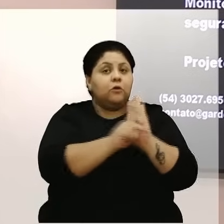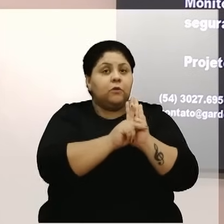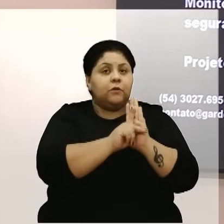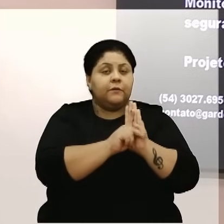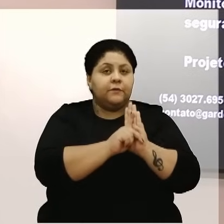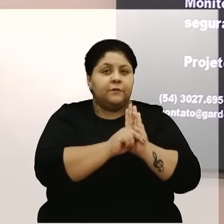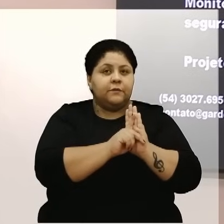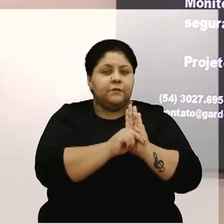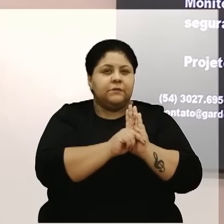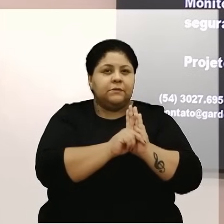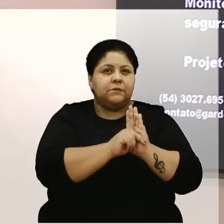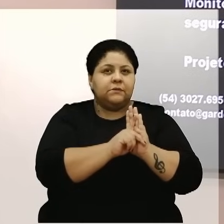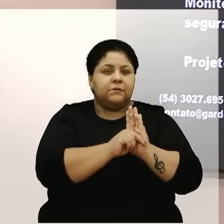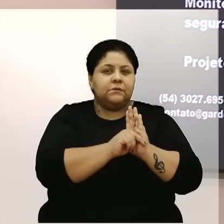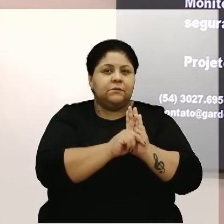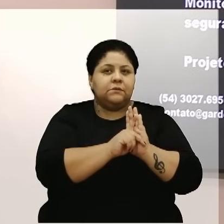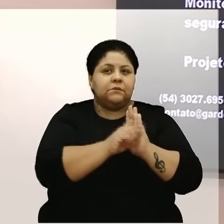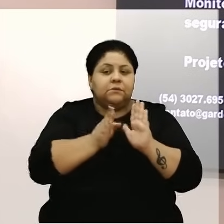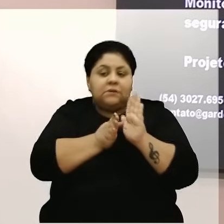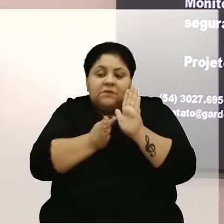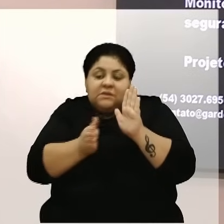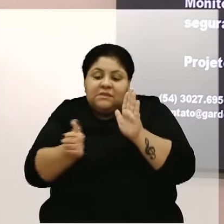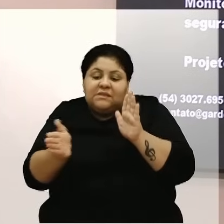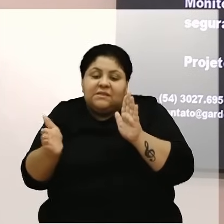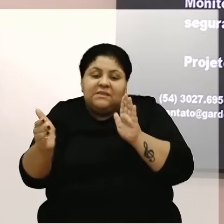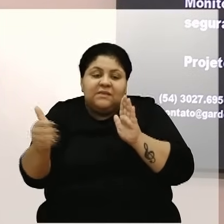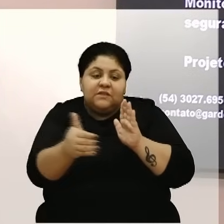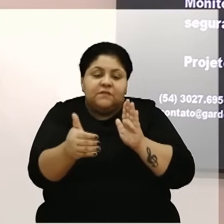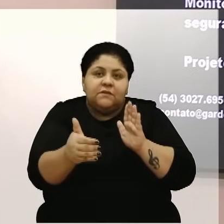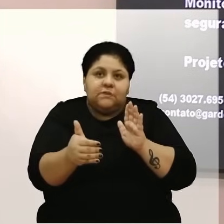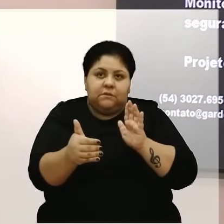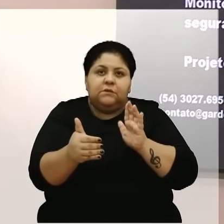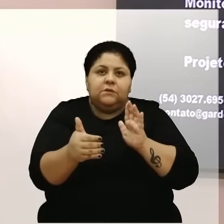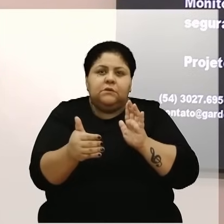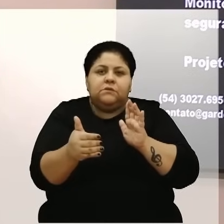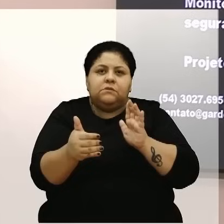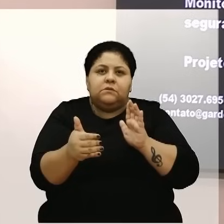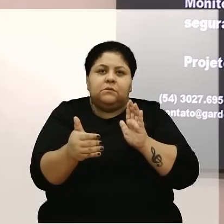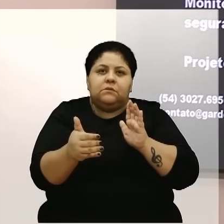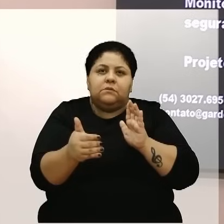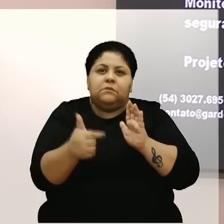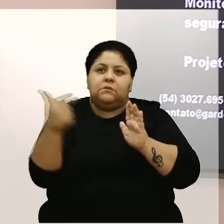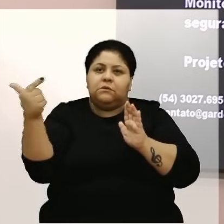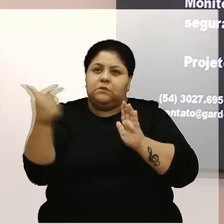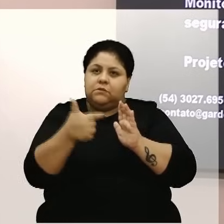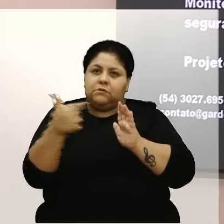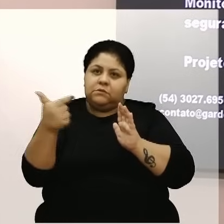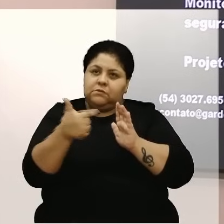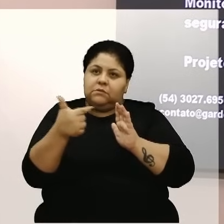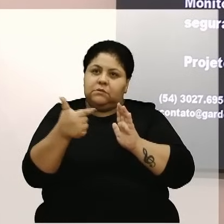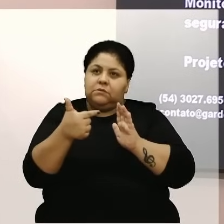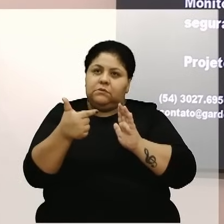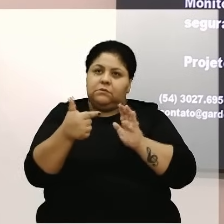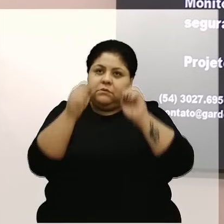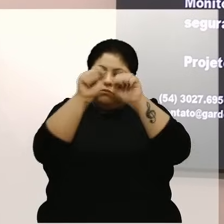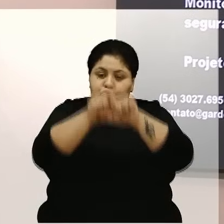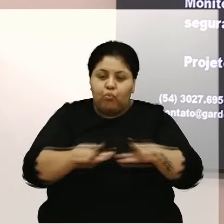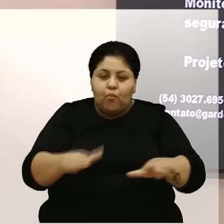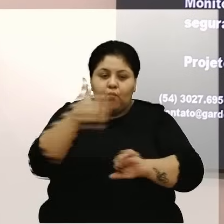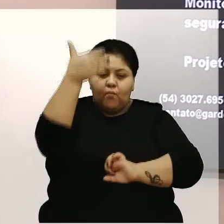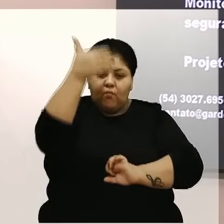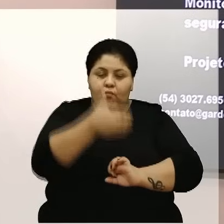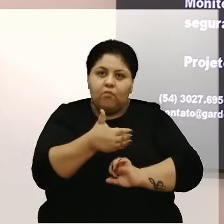de desviar a adutora de 1000 milímetros. Tá? A segunda questão, a gente fez toda a limpeza da frente, então a